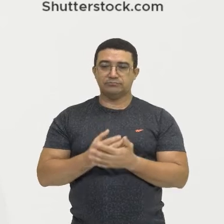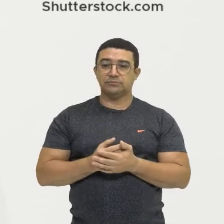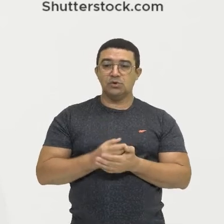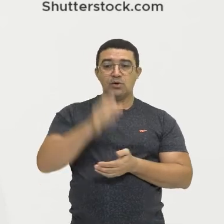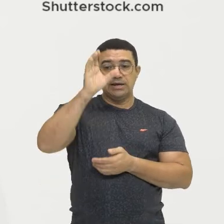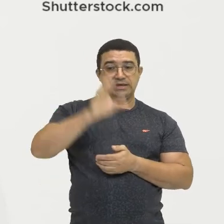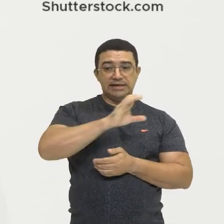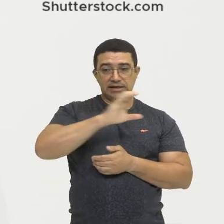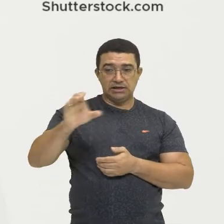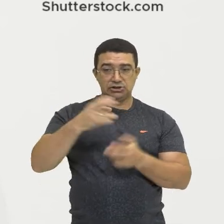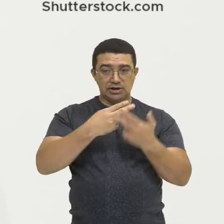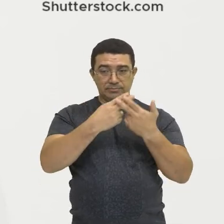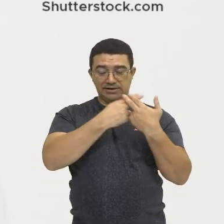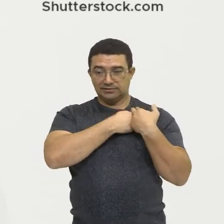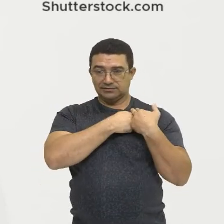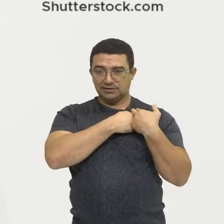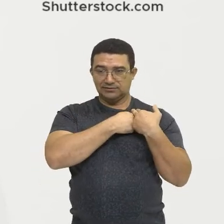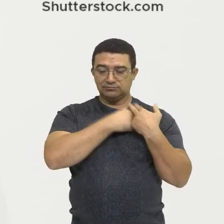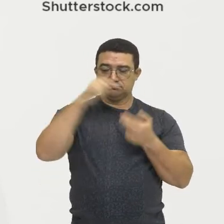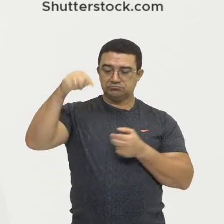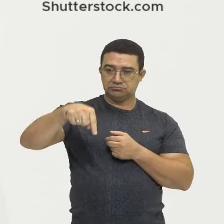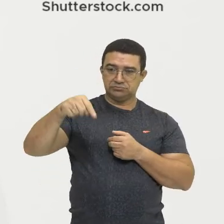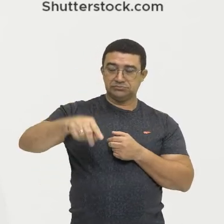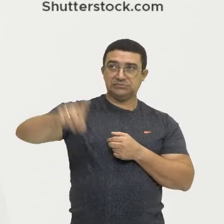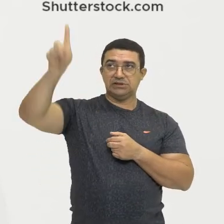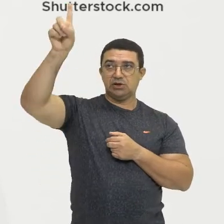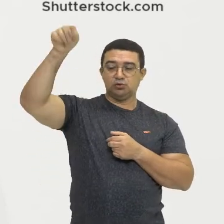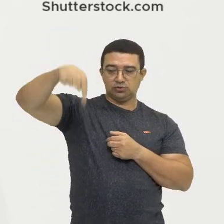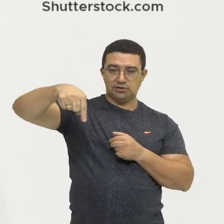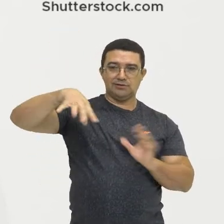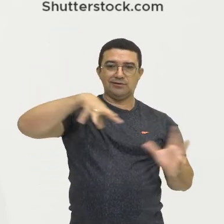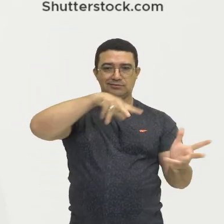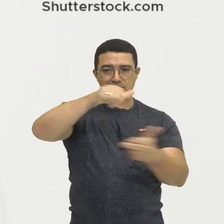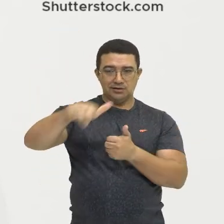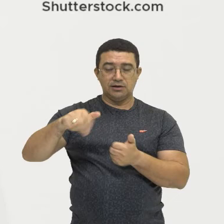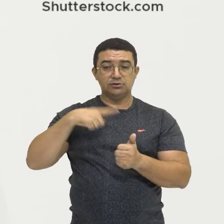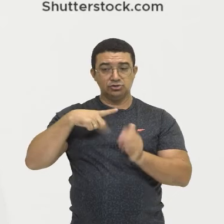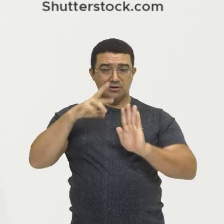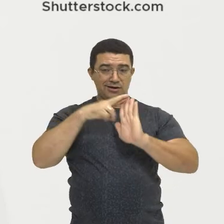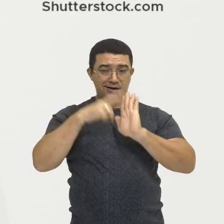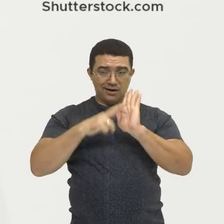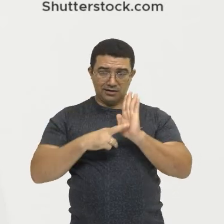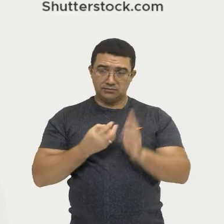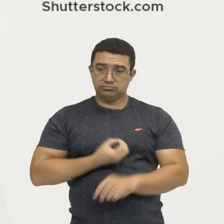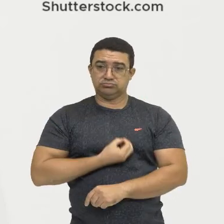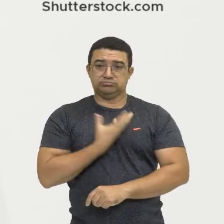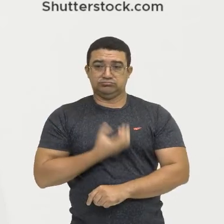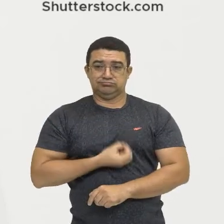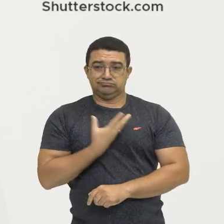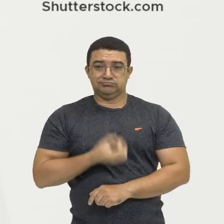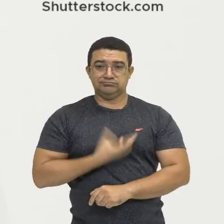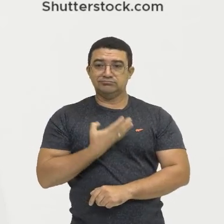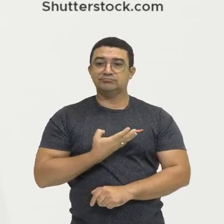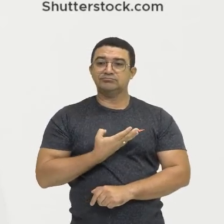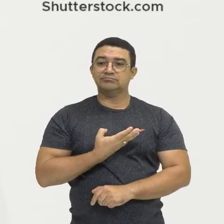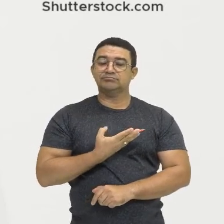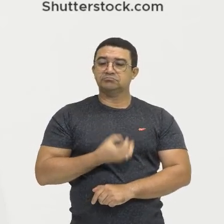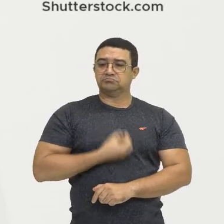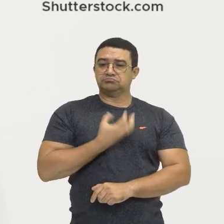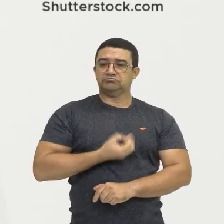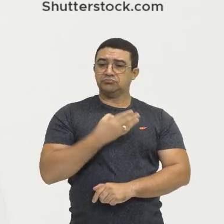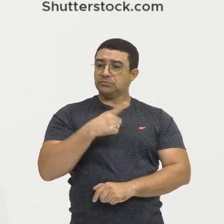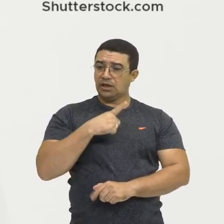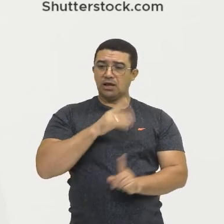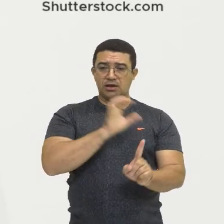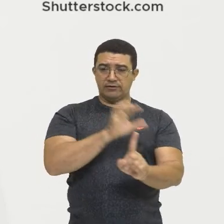na terra, e o princípio do trovadorismo, a doutrina do trovadorismo. Então você vai notar no trovadorismo